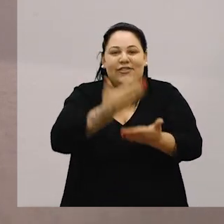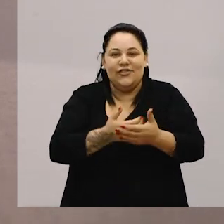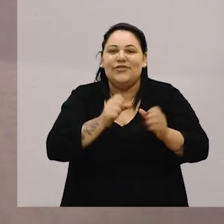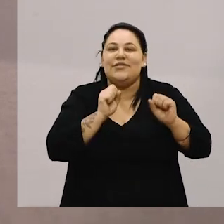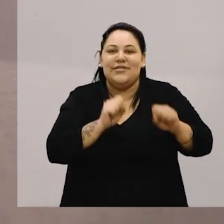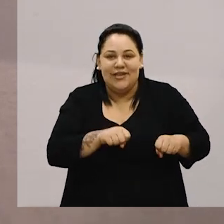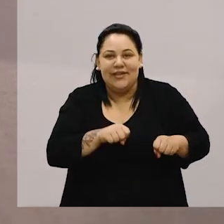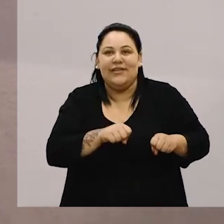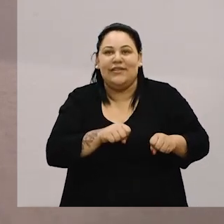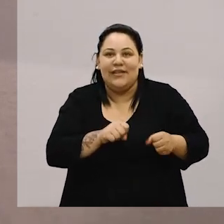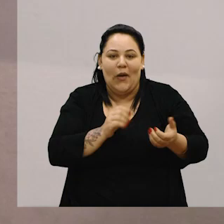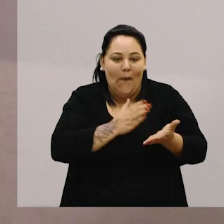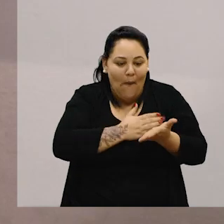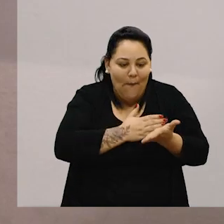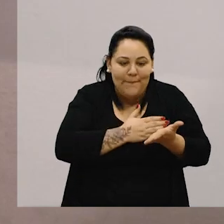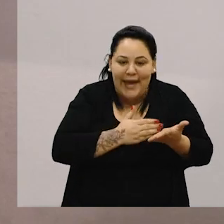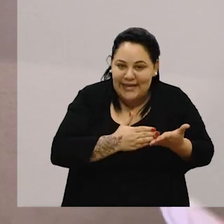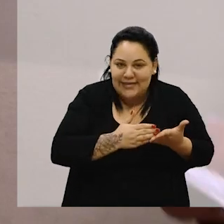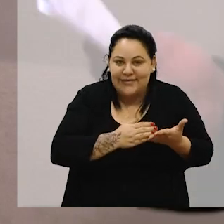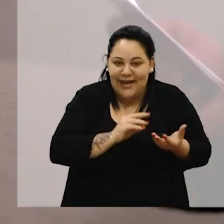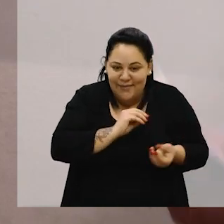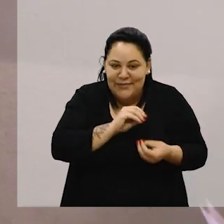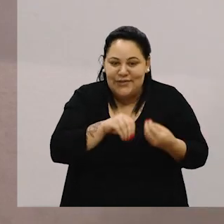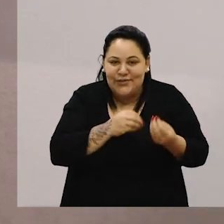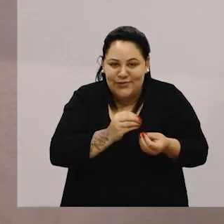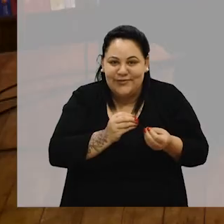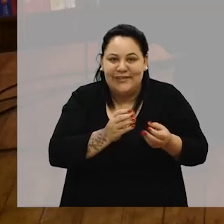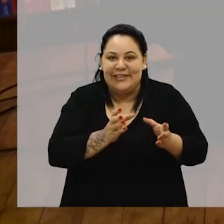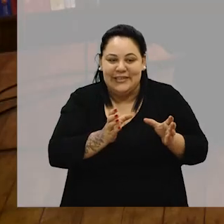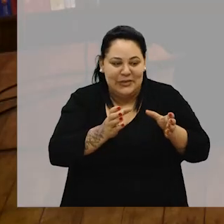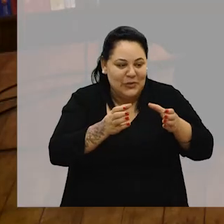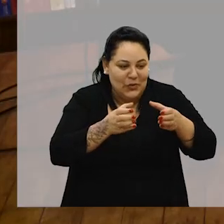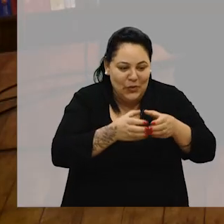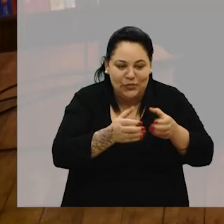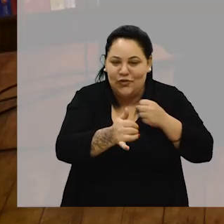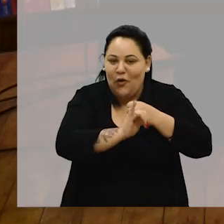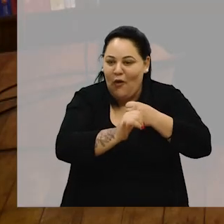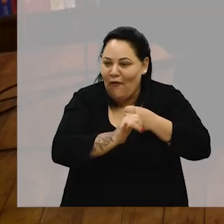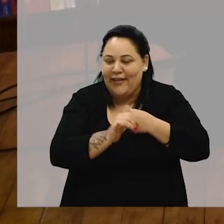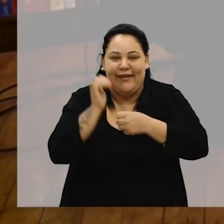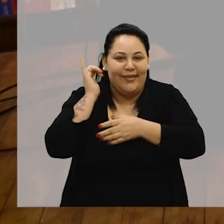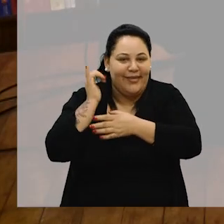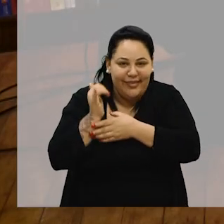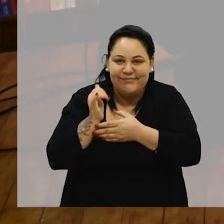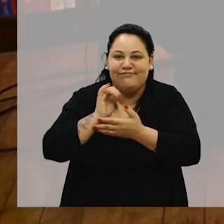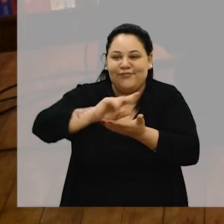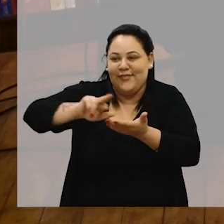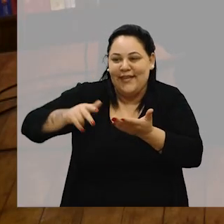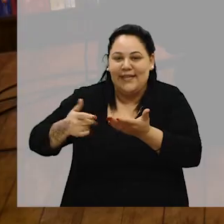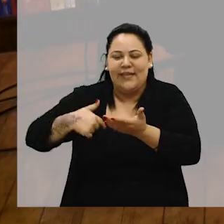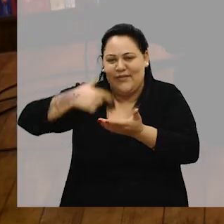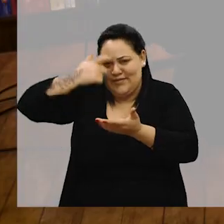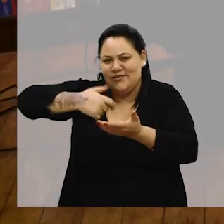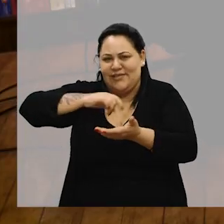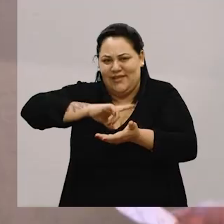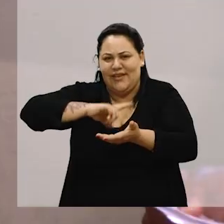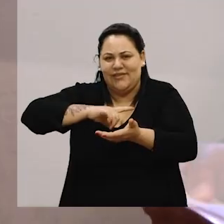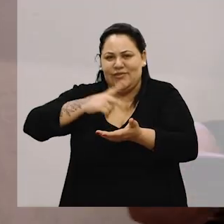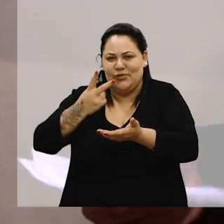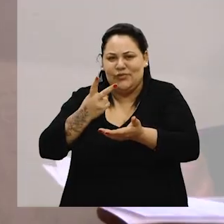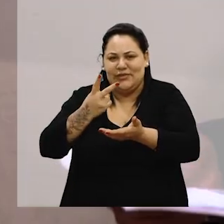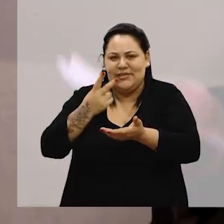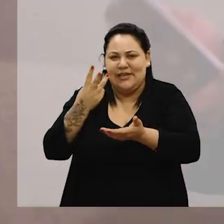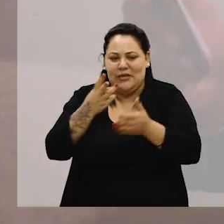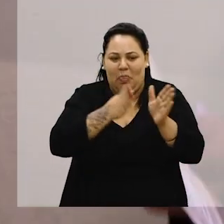lançando alguma coisa a partir das antologias. E nesse gancho de Feira do Livro, bom, Guilherme, pelo menos 2 ou 3 bancas ele mantém